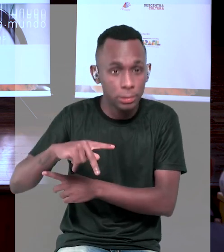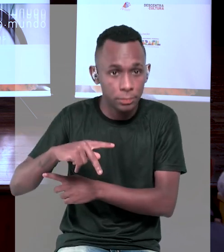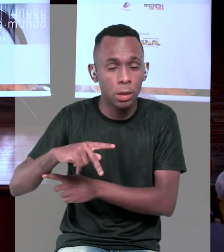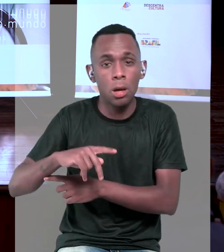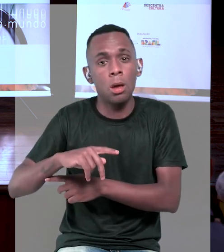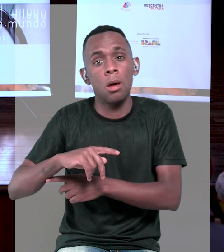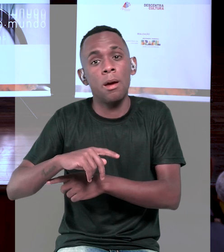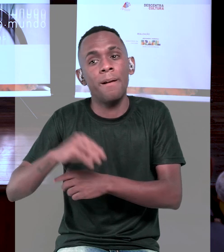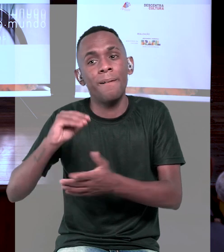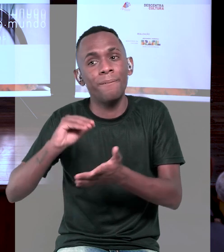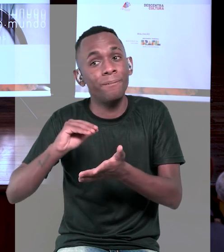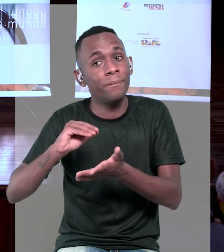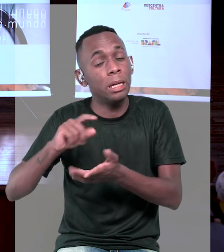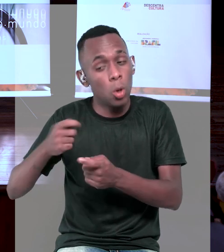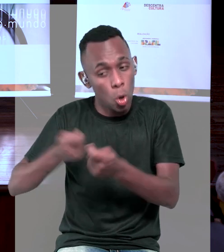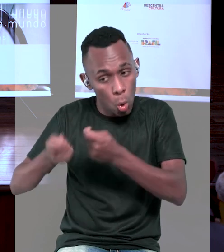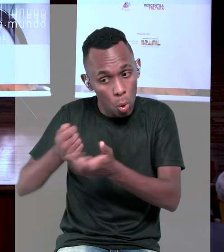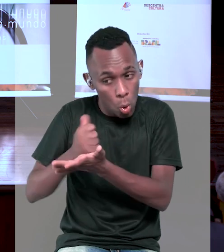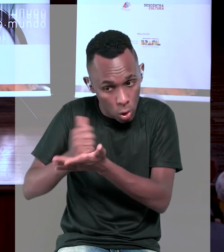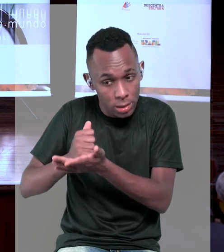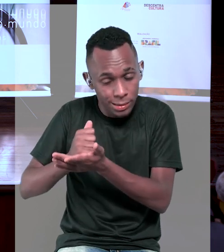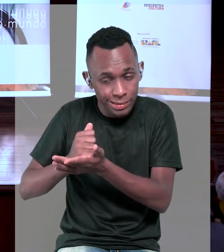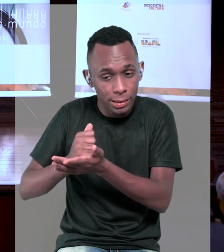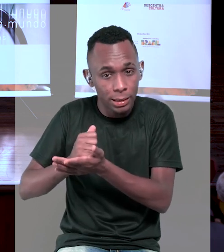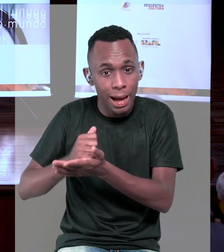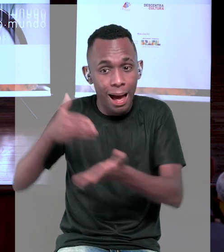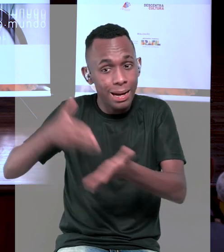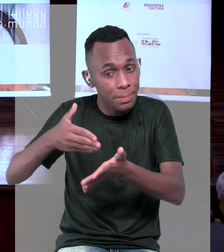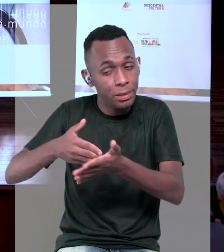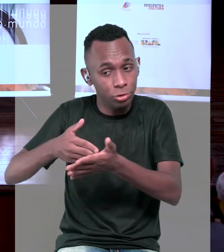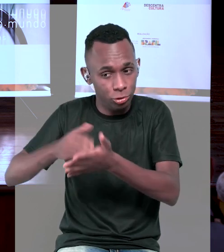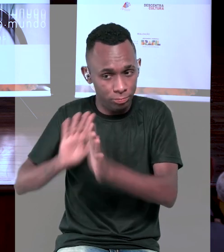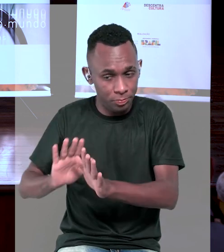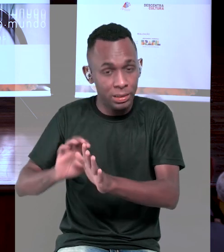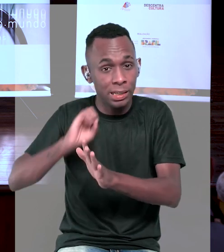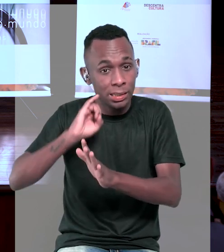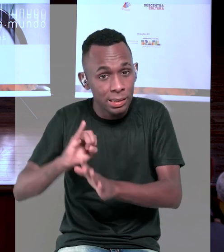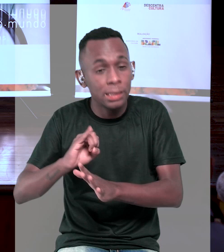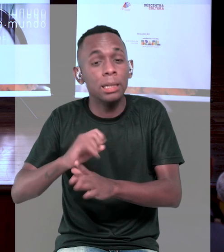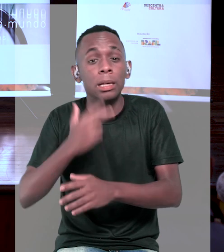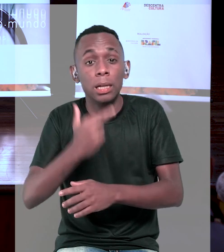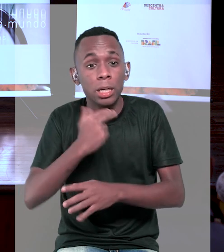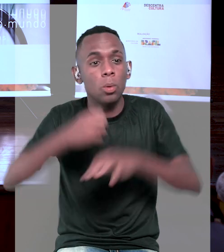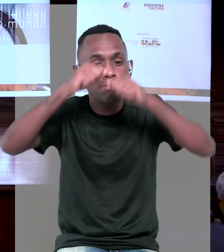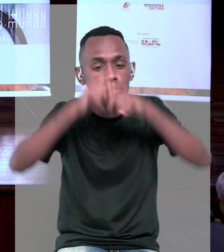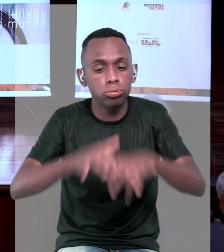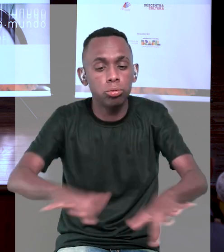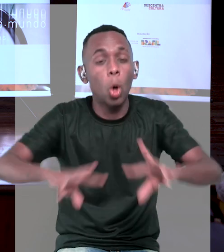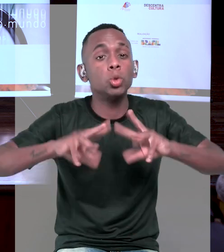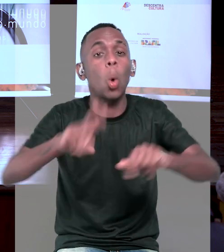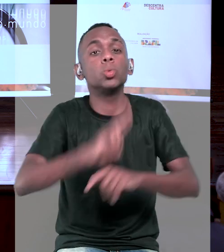não entra em circulação. Desde o momento em que ela cumpre sua missão e se torna posse de todos, foge-lhe